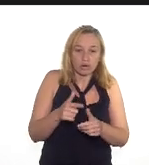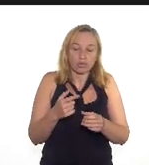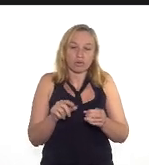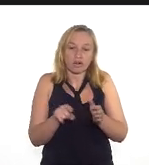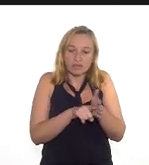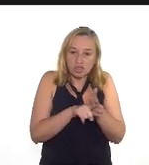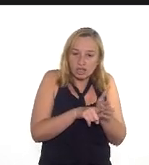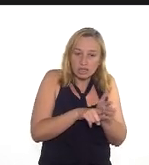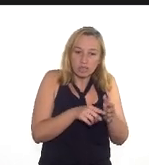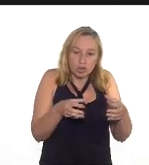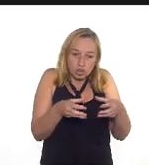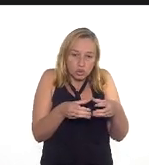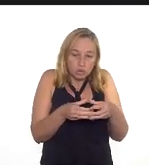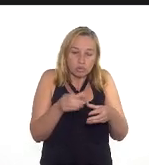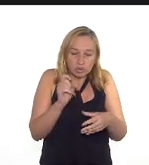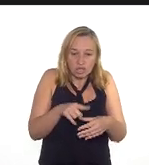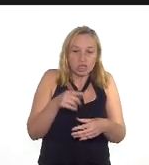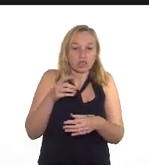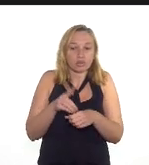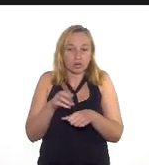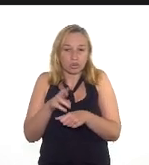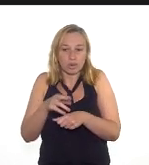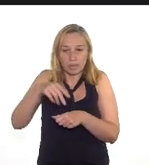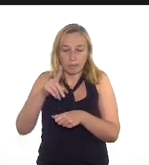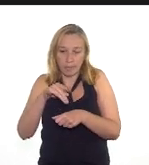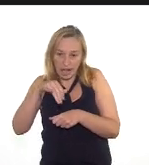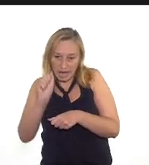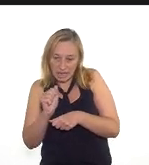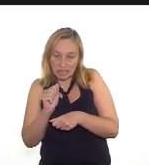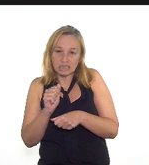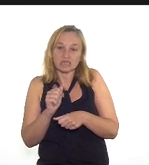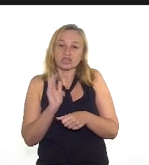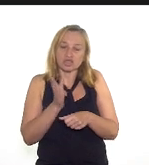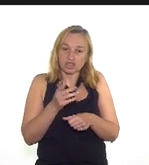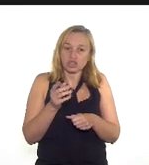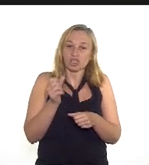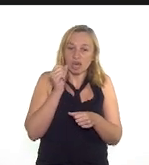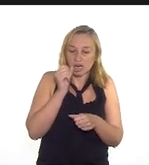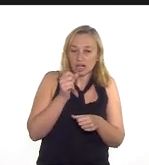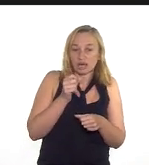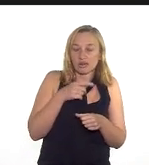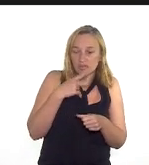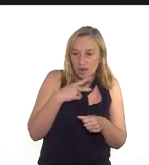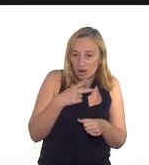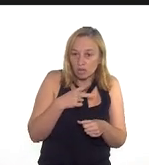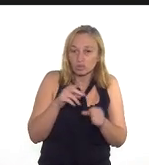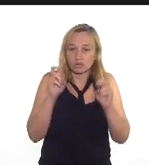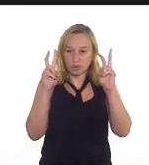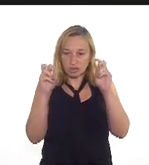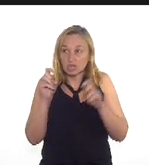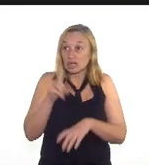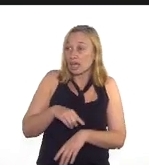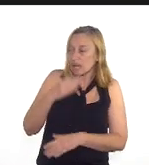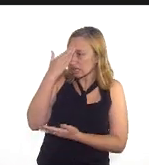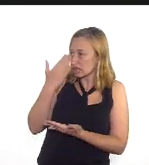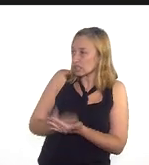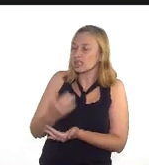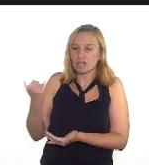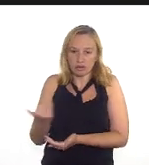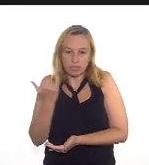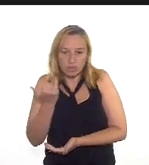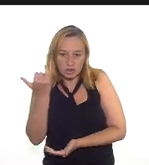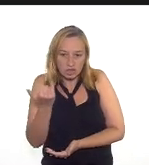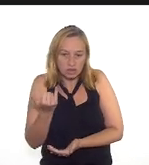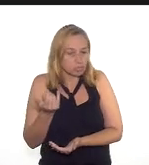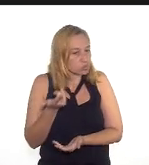em loco, né? A doutora Magda Chambriá já muitas vezes alertou isso, a gente também crê que elas são importantes. A gente